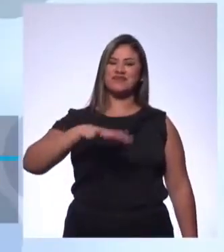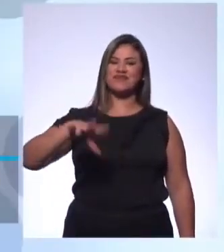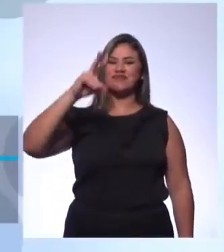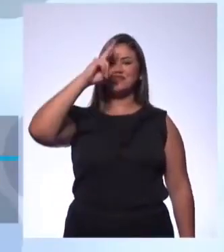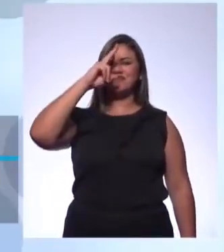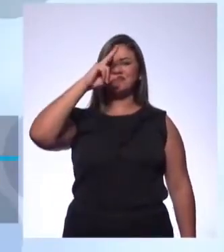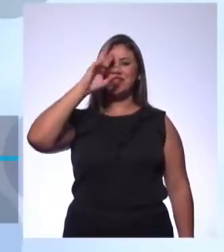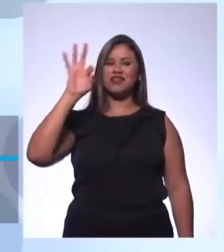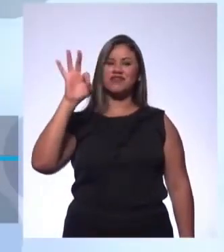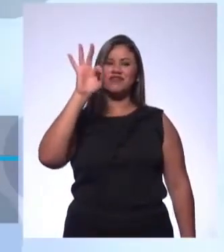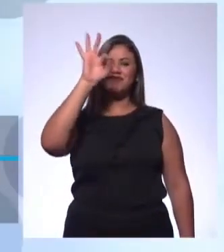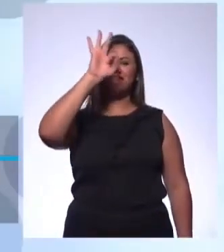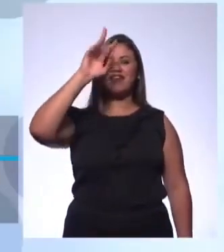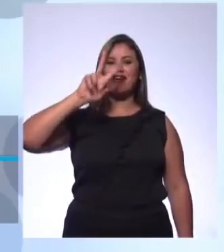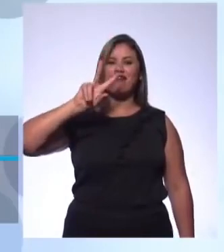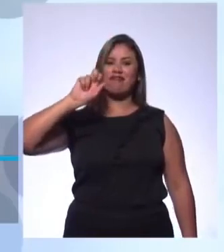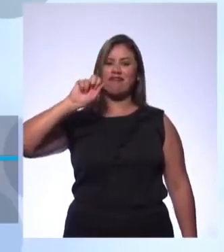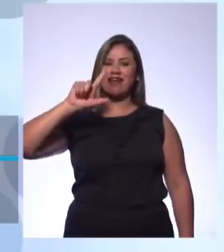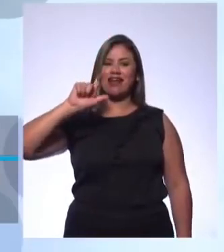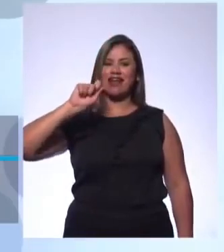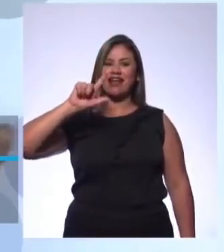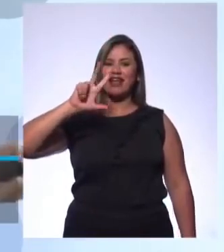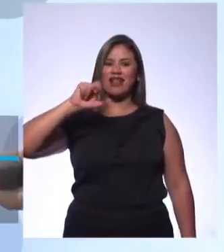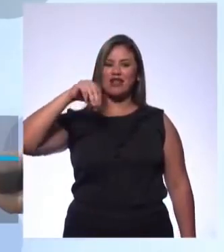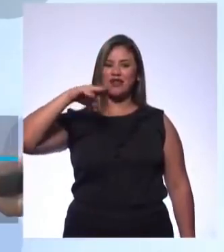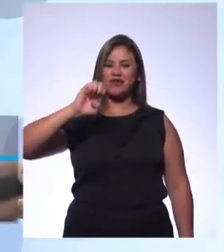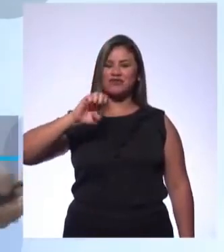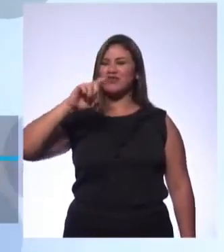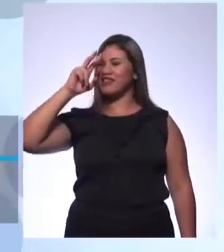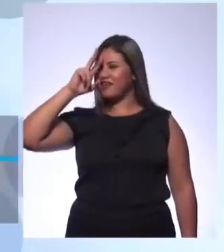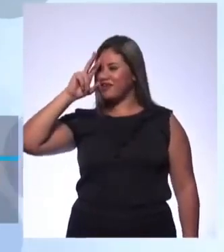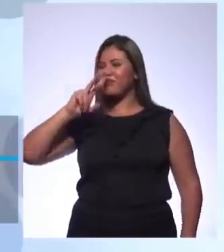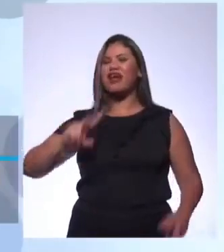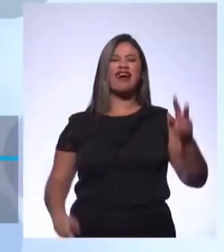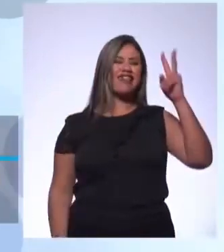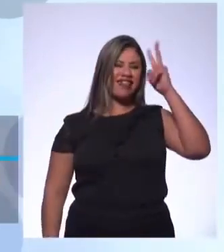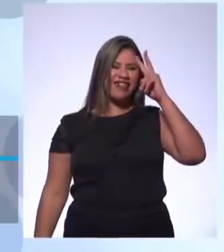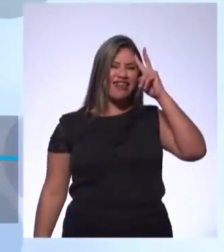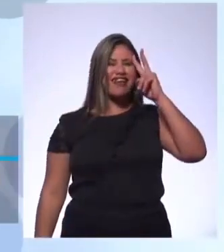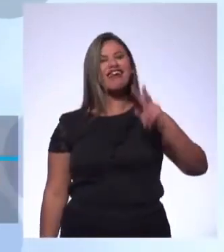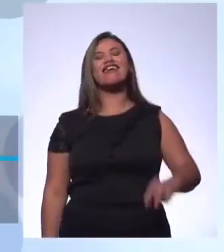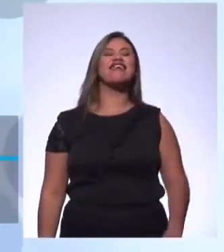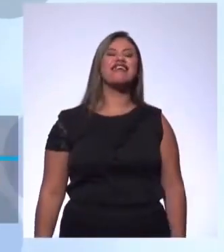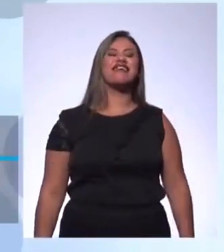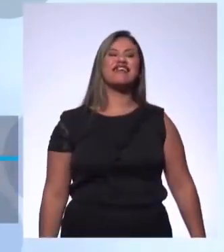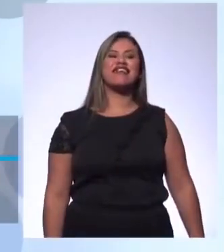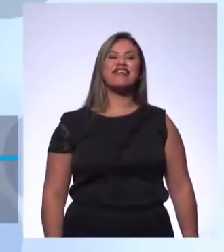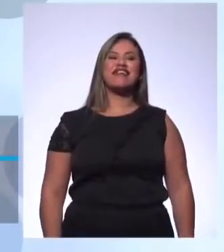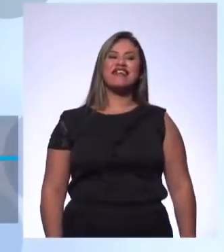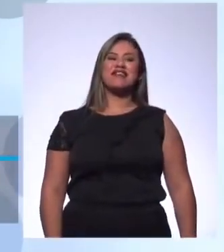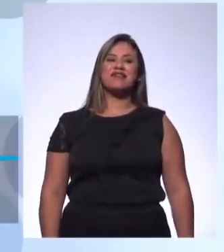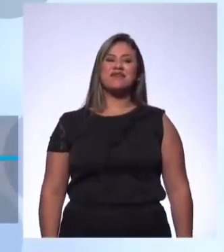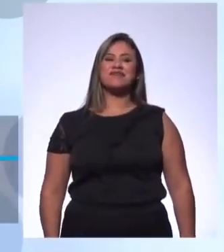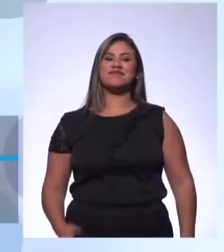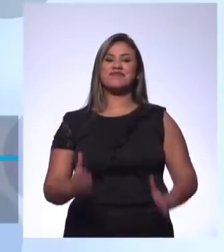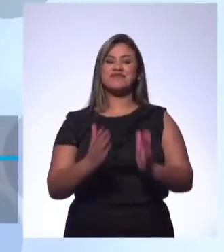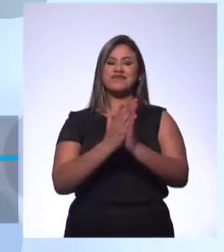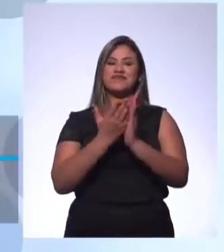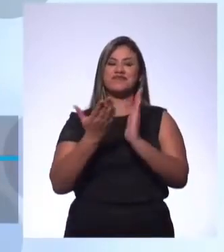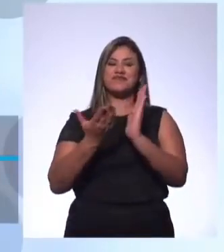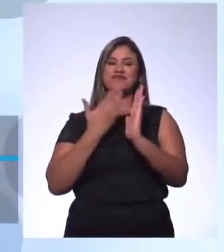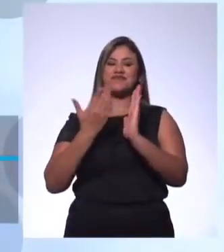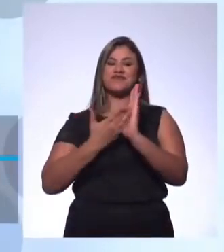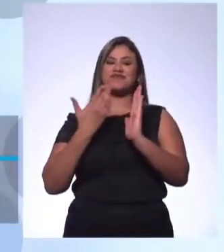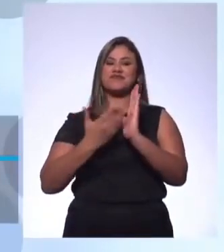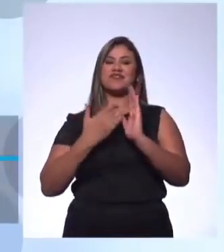coleção Vagalume? Nossa, que maravilha, que coleção Vagalume, né? Falar da Ilha Perdida, me lembro da Ilha Perdida. O primeiro livro da coleção Vagalume que eu